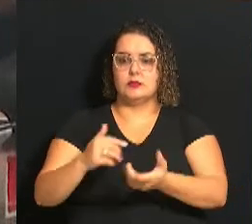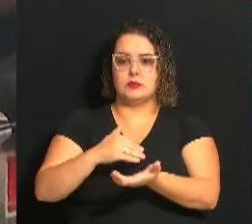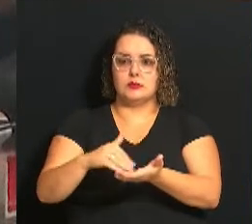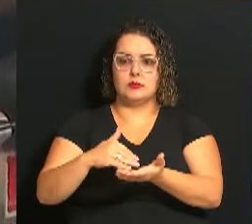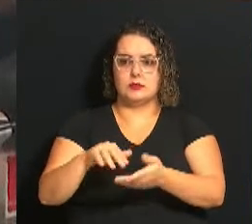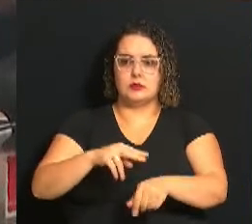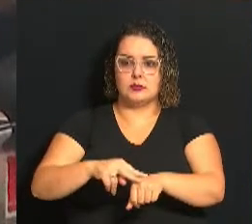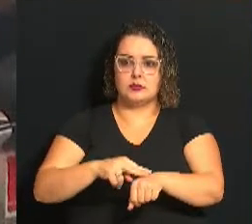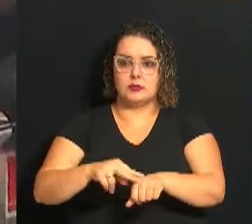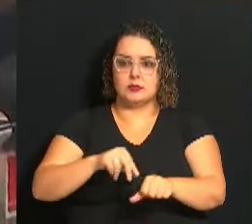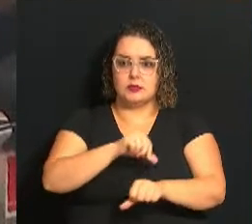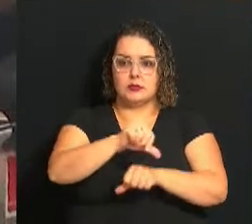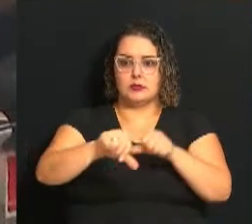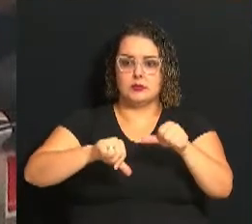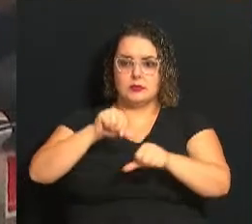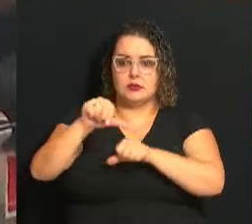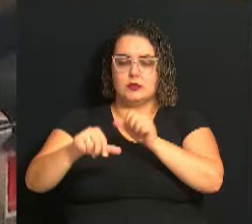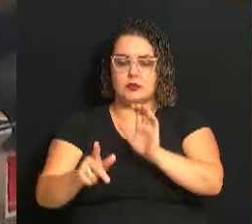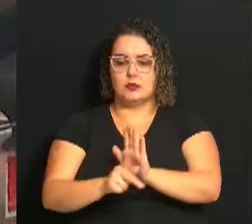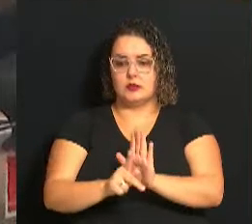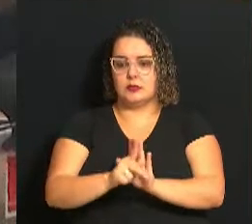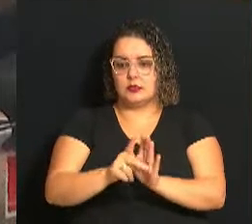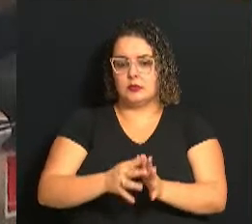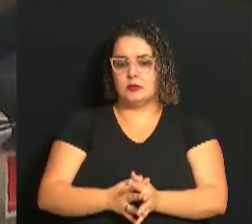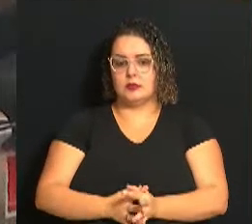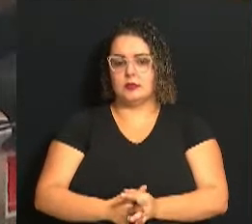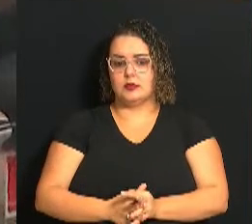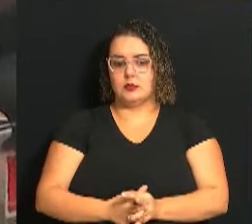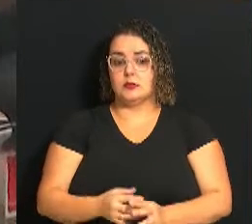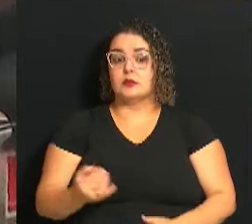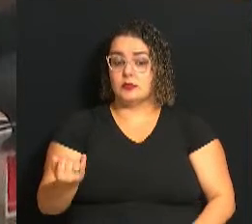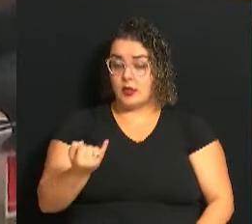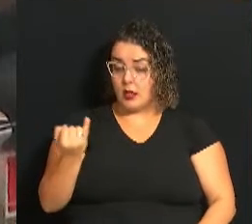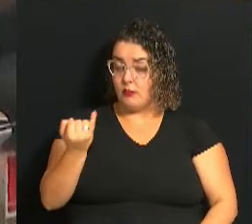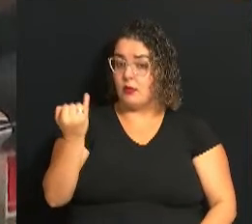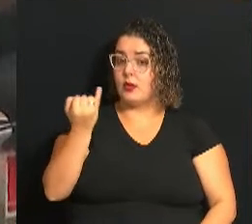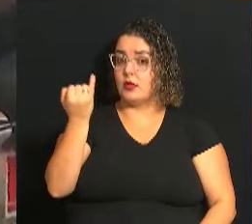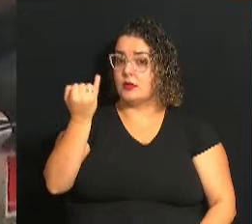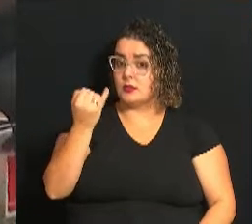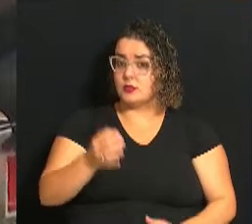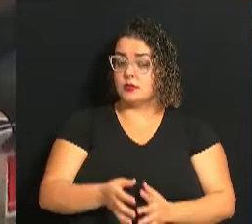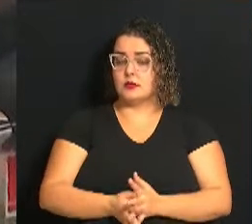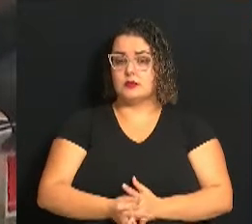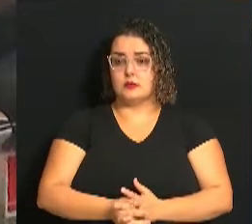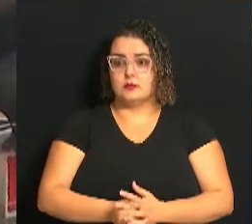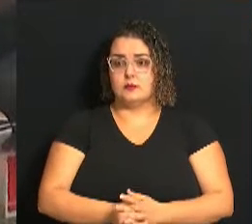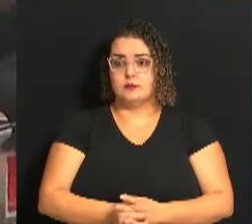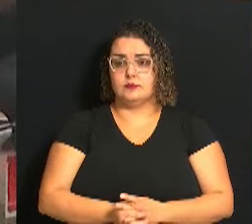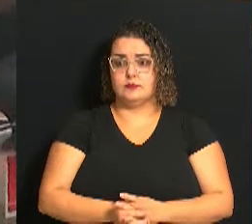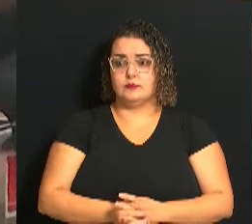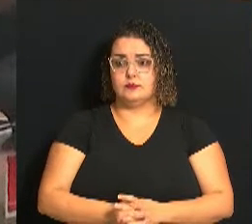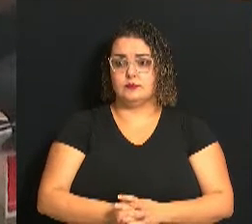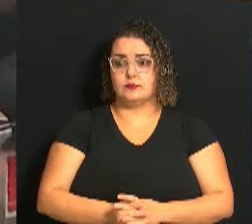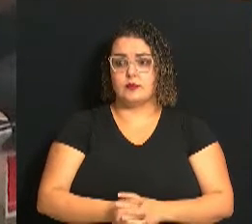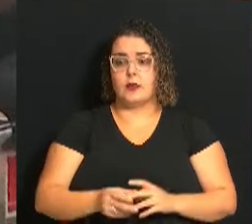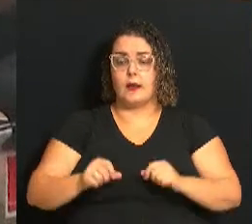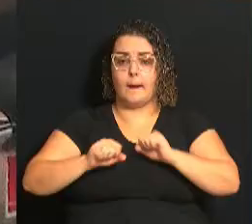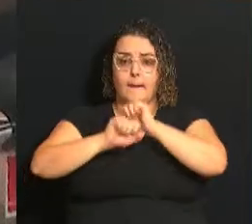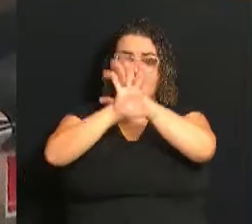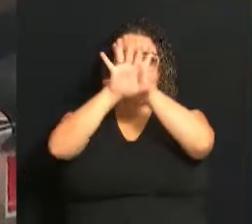essas alterações nesse projeto de lei, que é importantíssimo, esclarecendo ao nosso